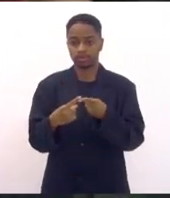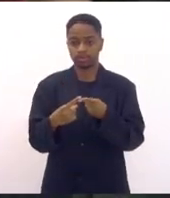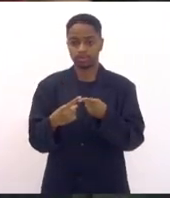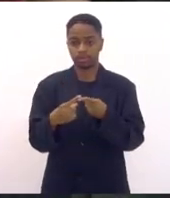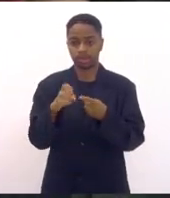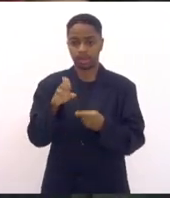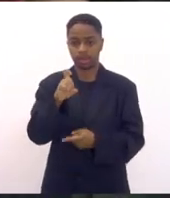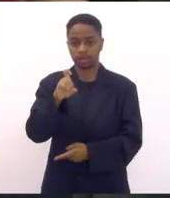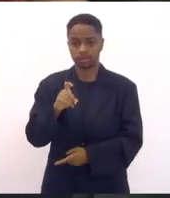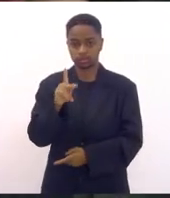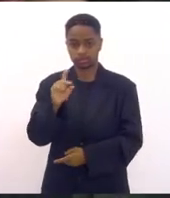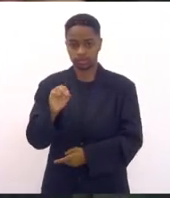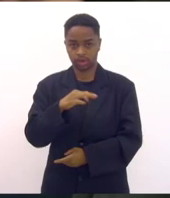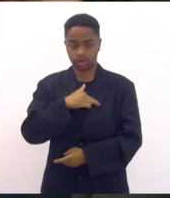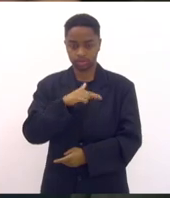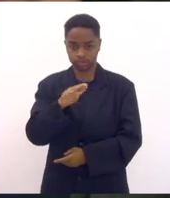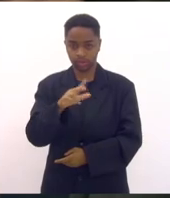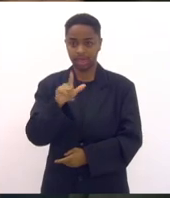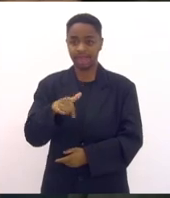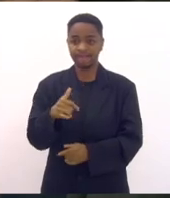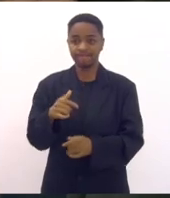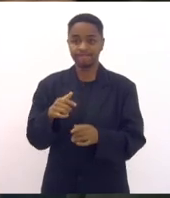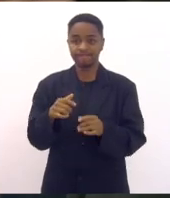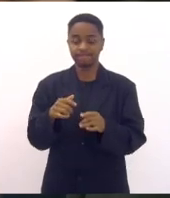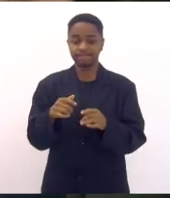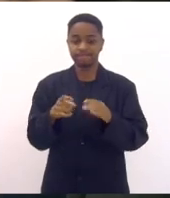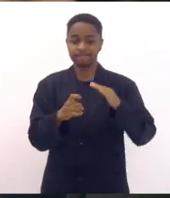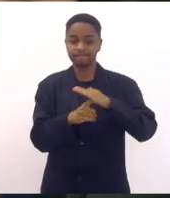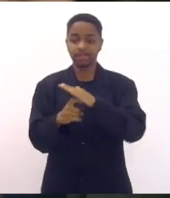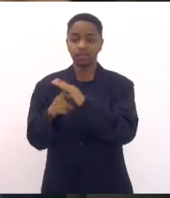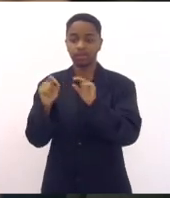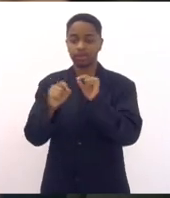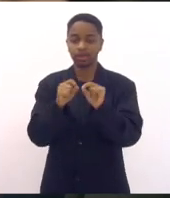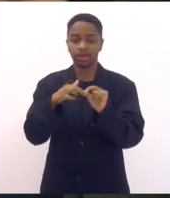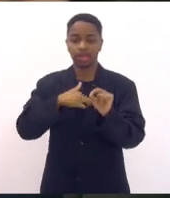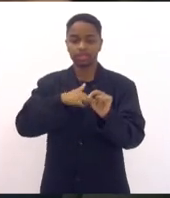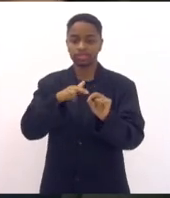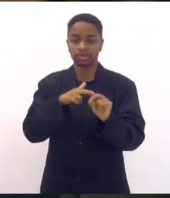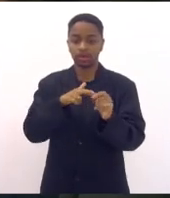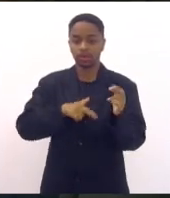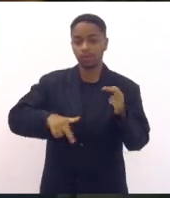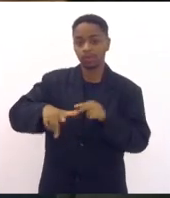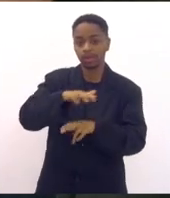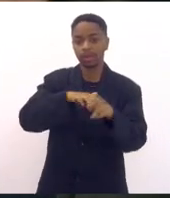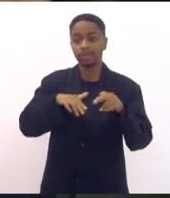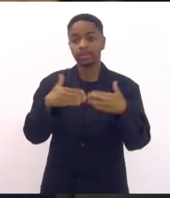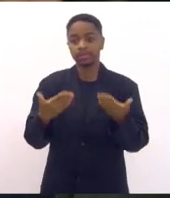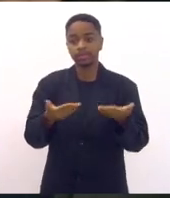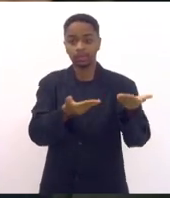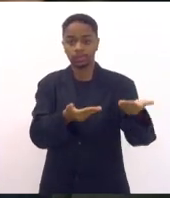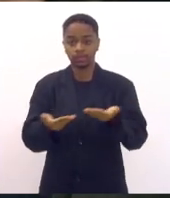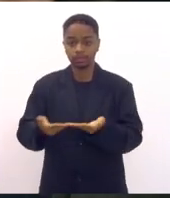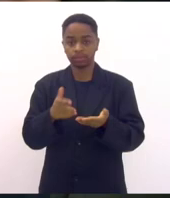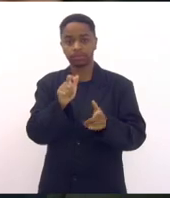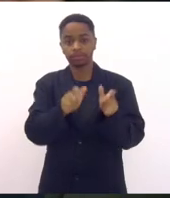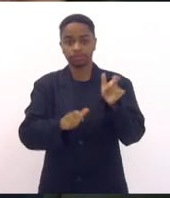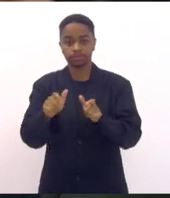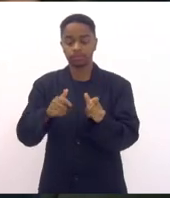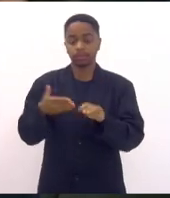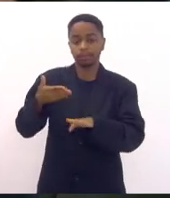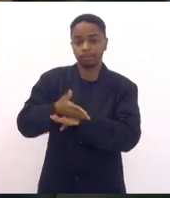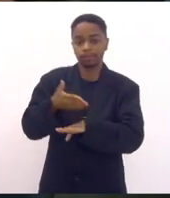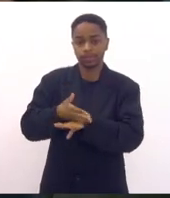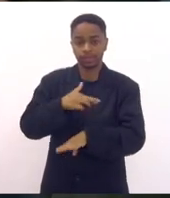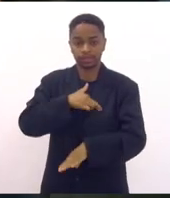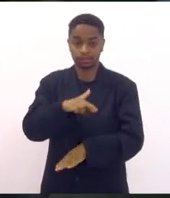expo religião é uma feira interreligiosa Então ela é composta de religiões